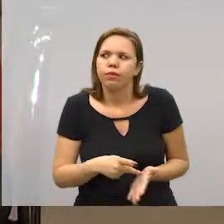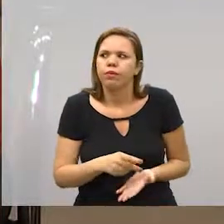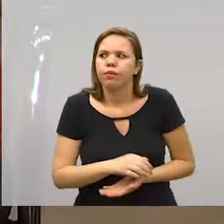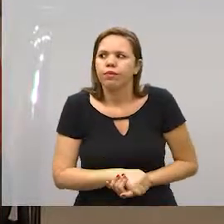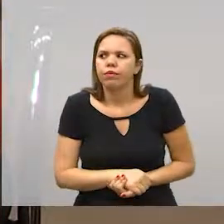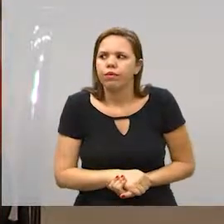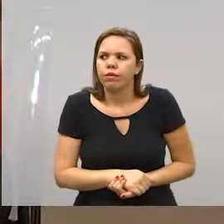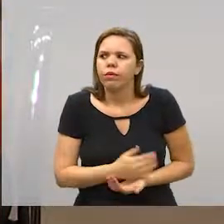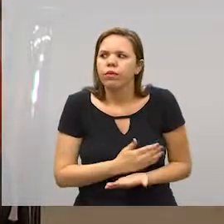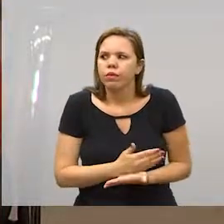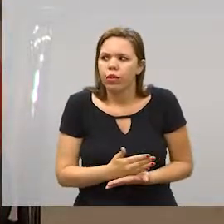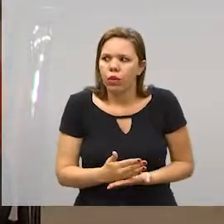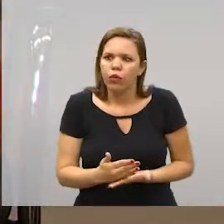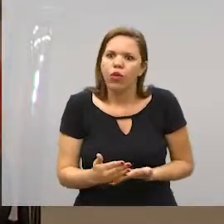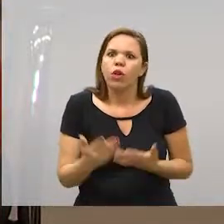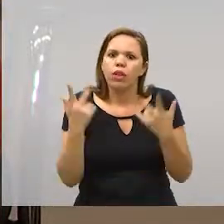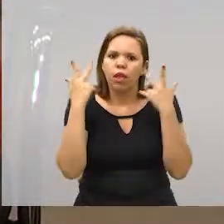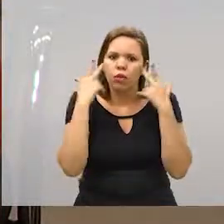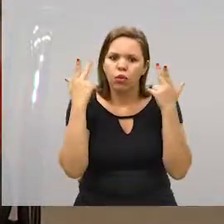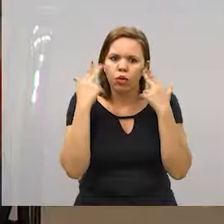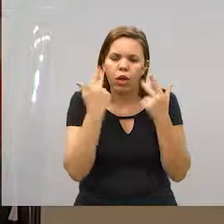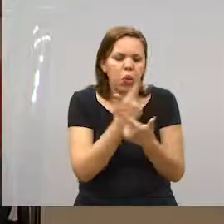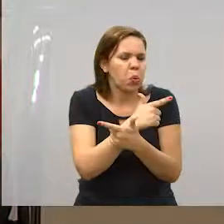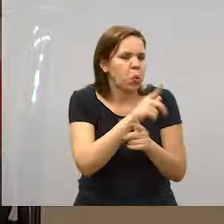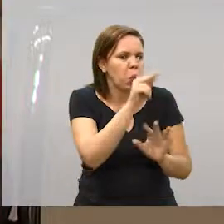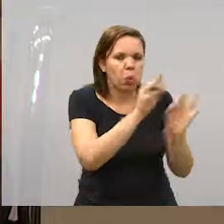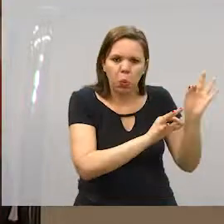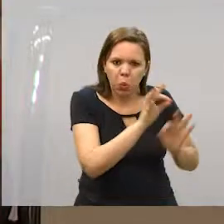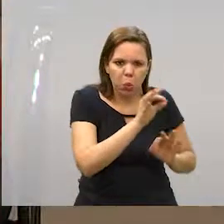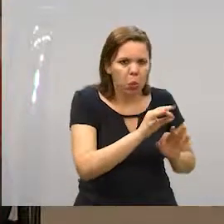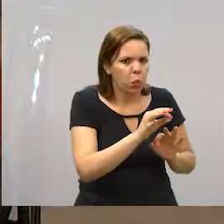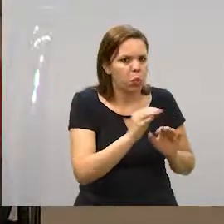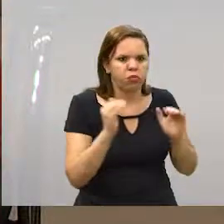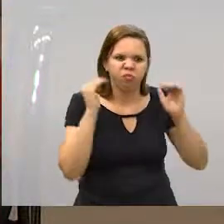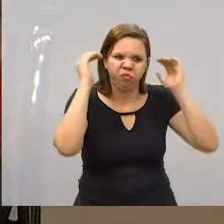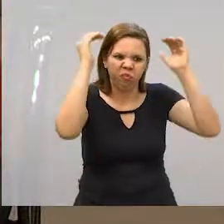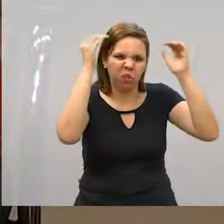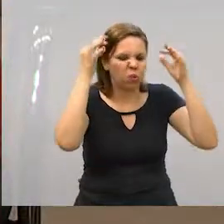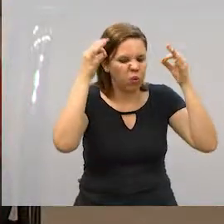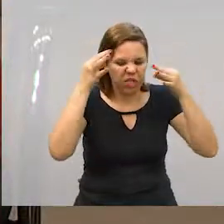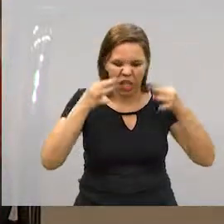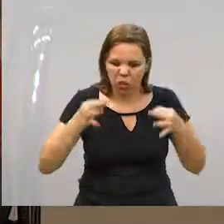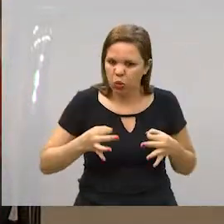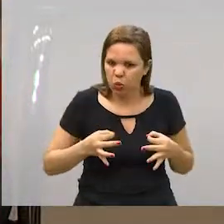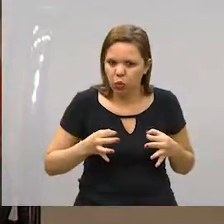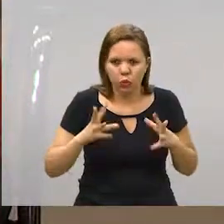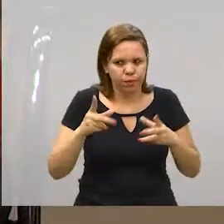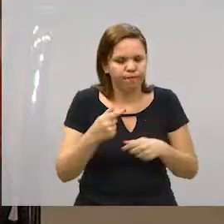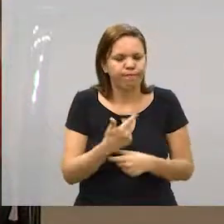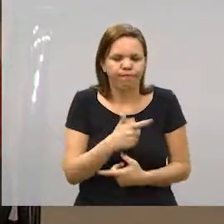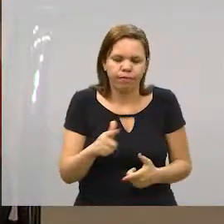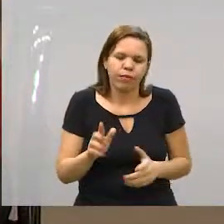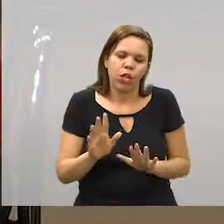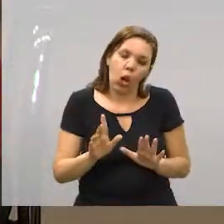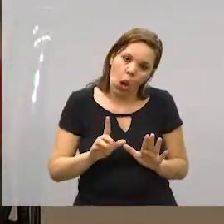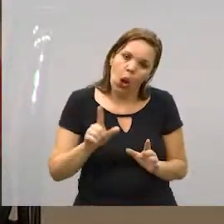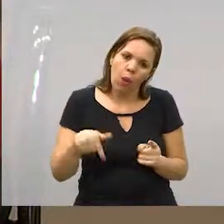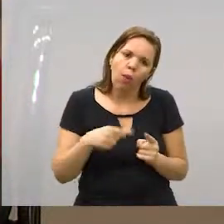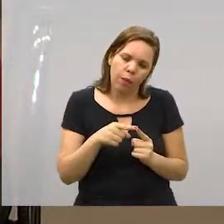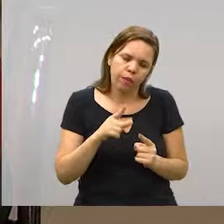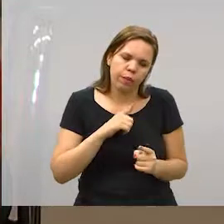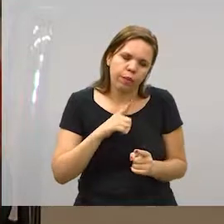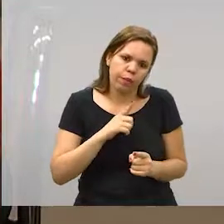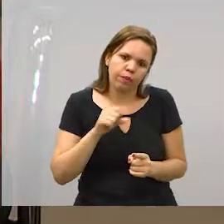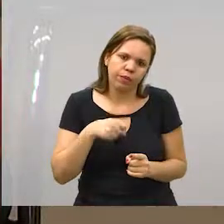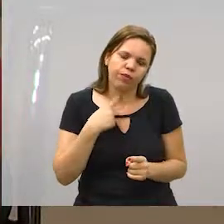na verdade, o começo foi meio orgânico, a gente não teve um planejamento super certinho de tudo. Foi meio, claro que